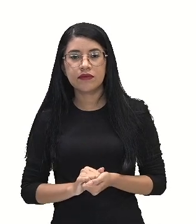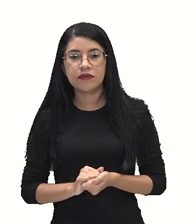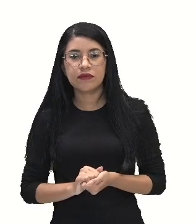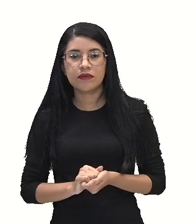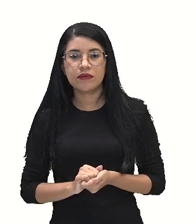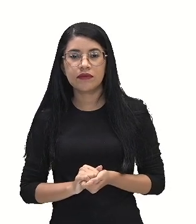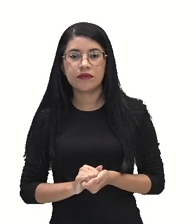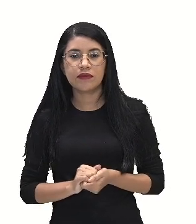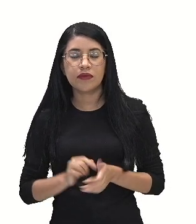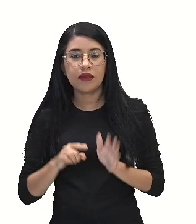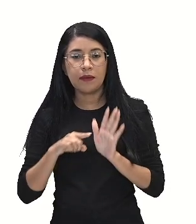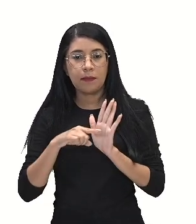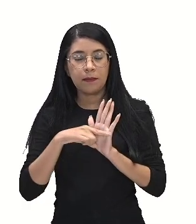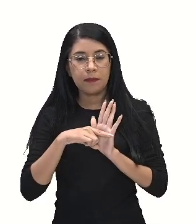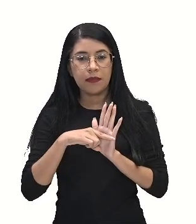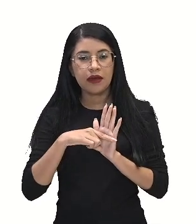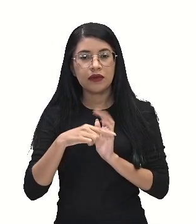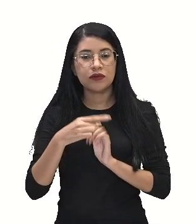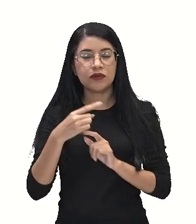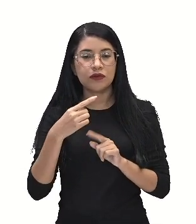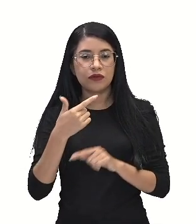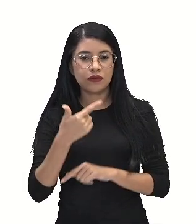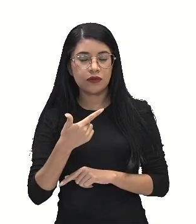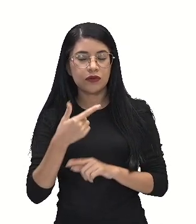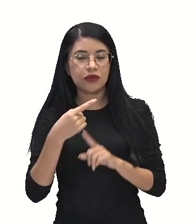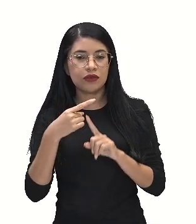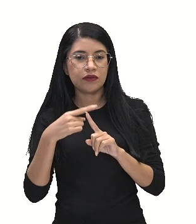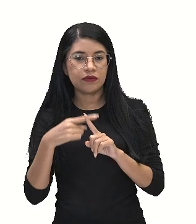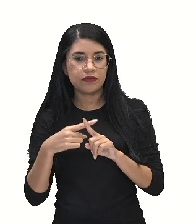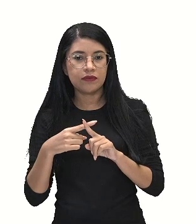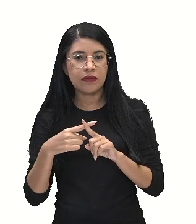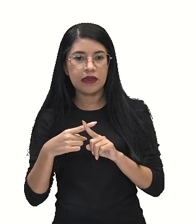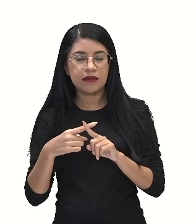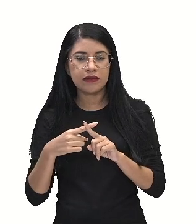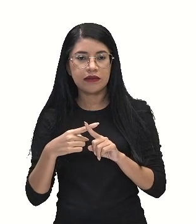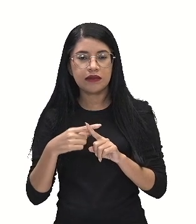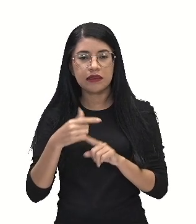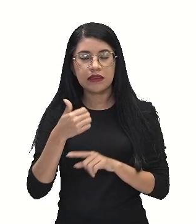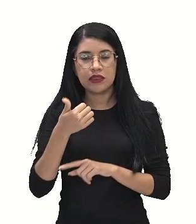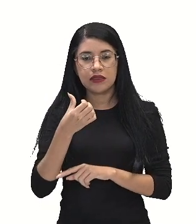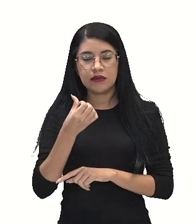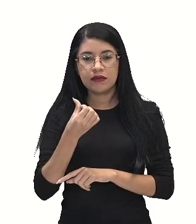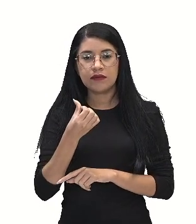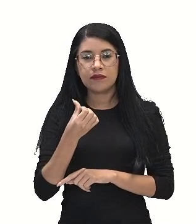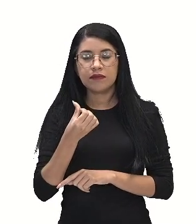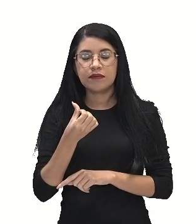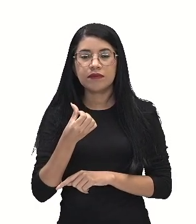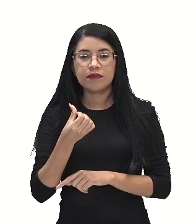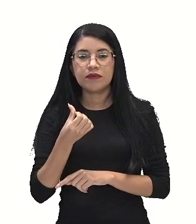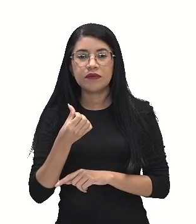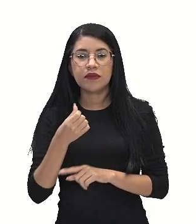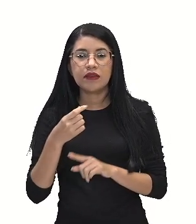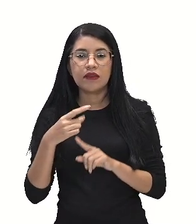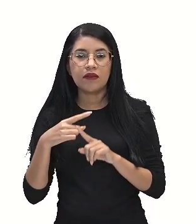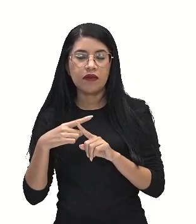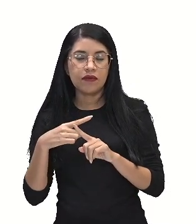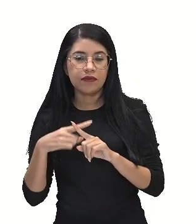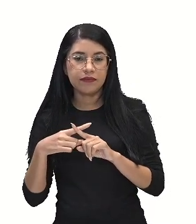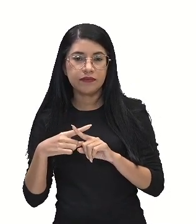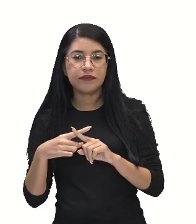menos 2 vezes o lado b vale 16, né? E o lado c